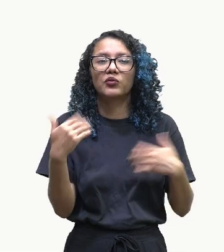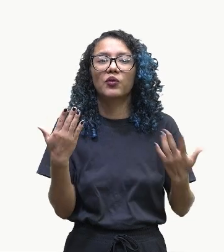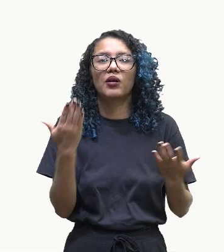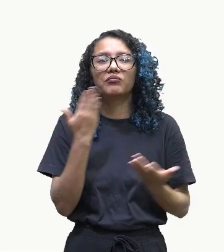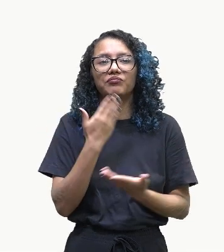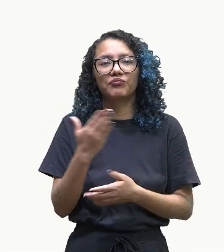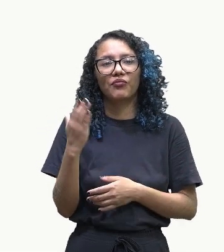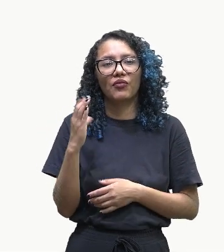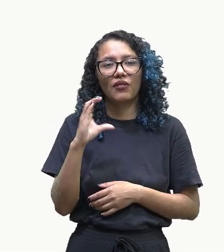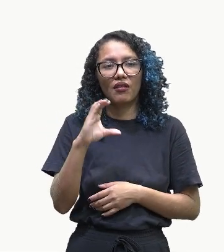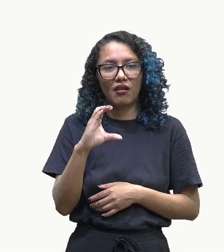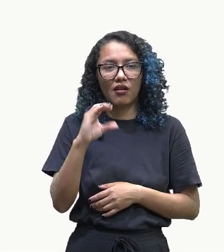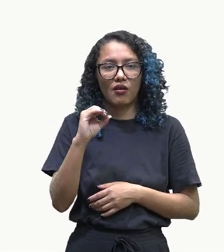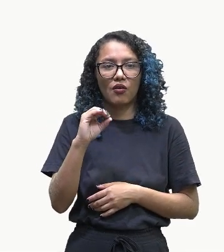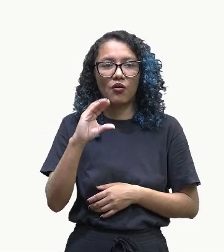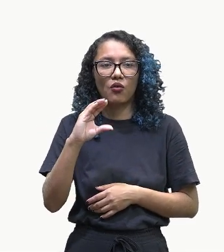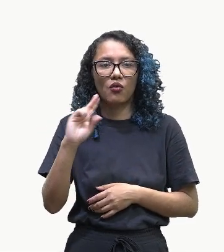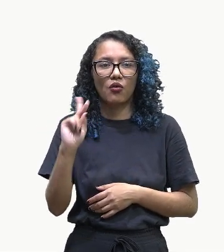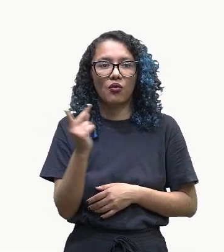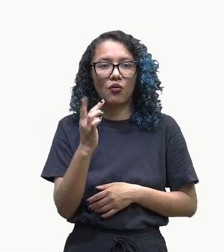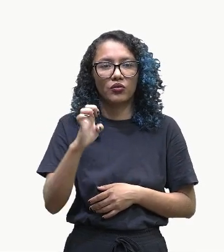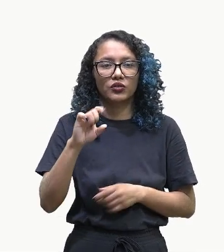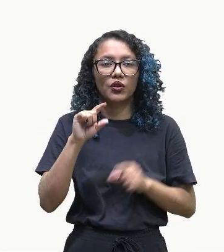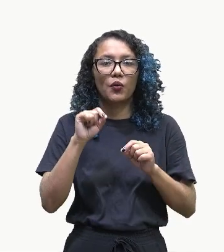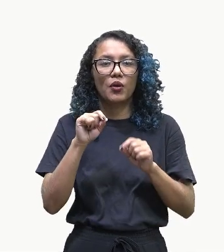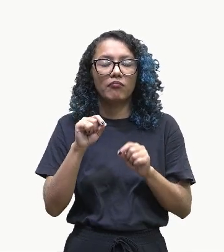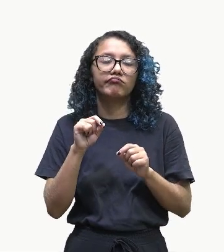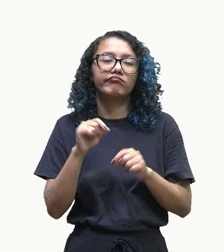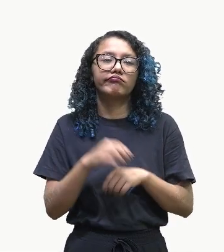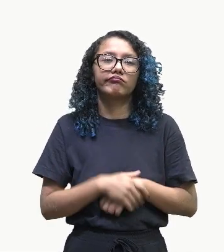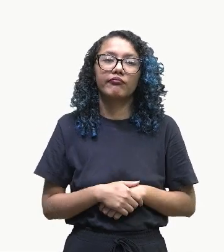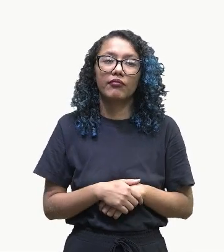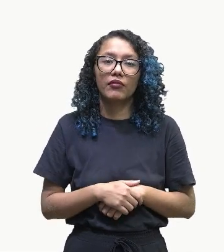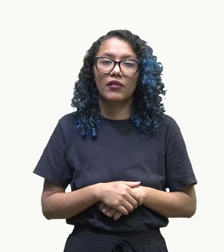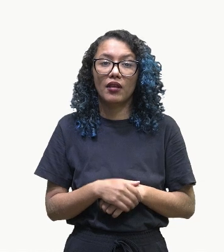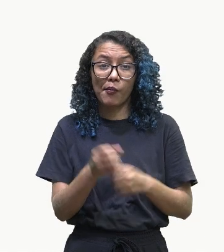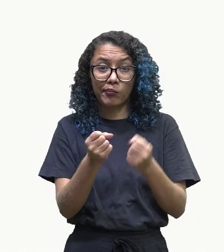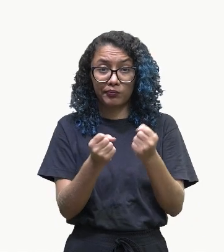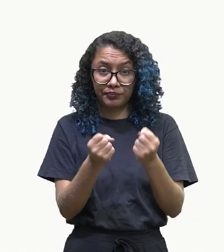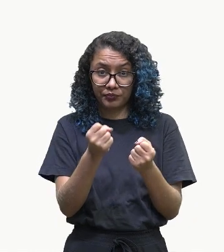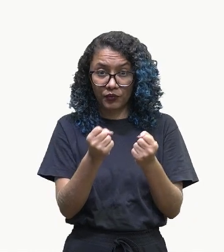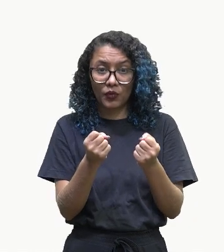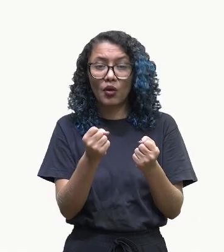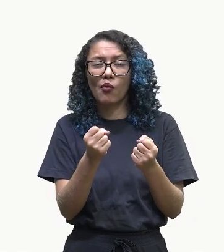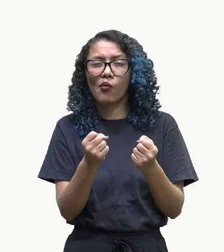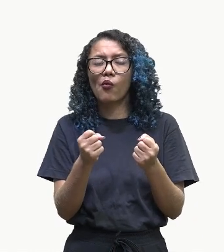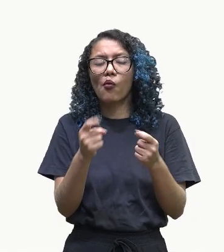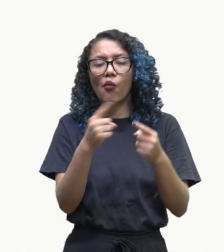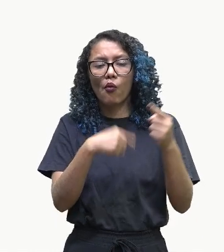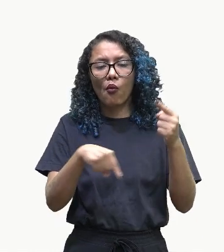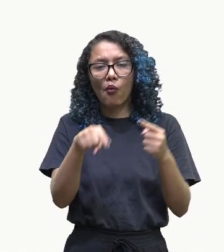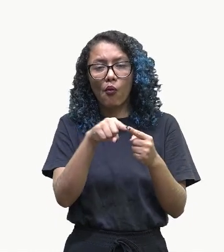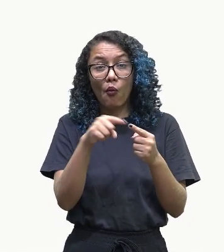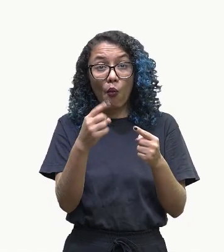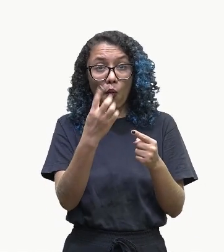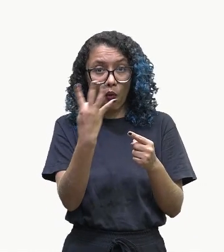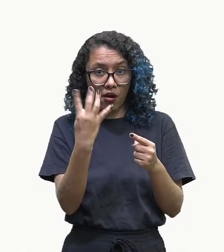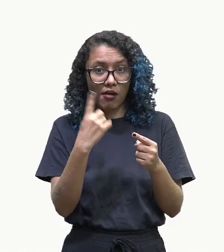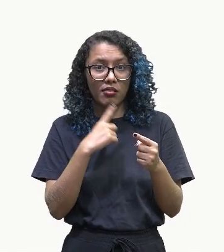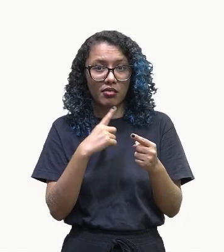o coche é um veículo de 4 ruedas, utilizado para o transporte